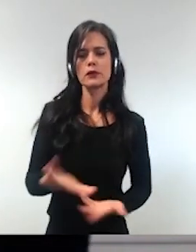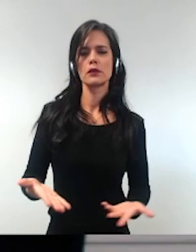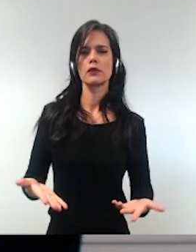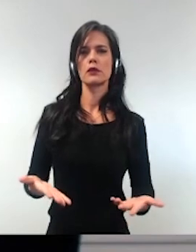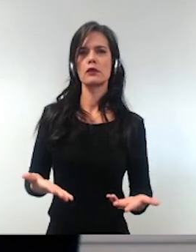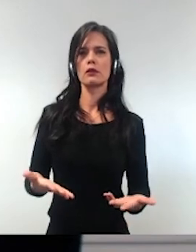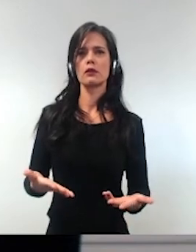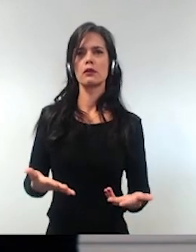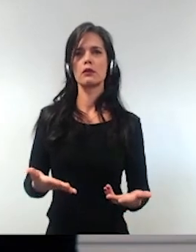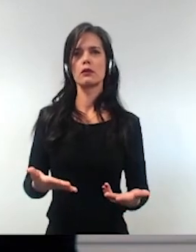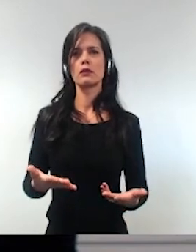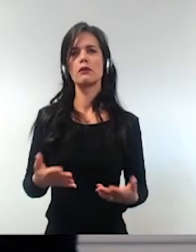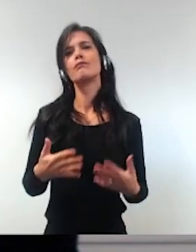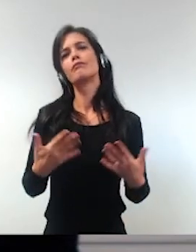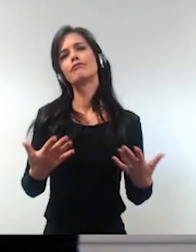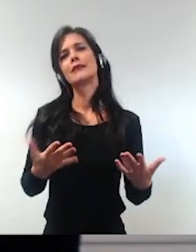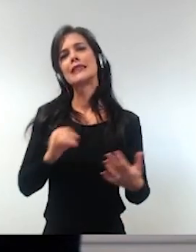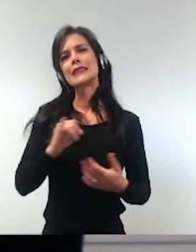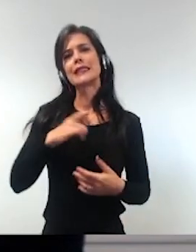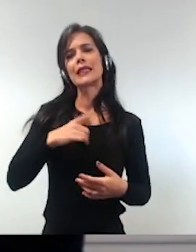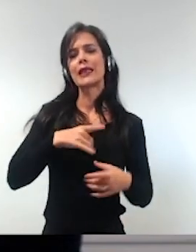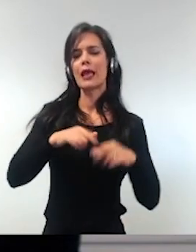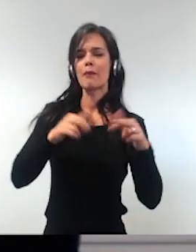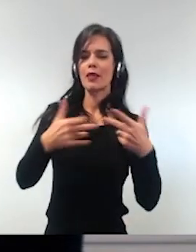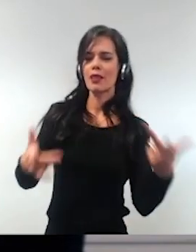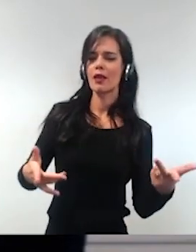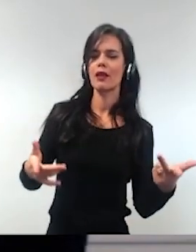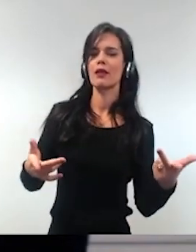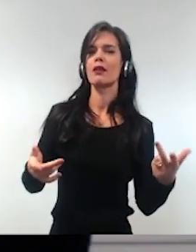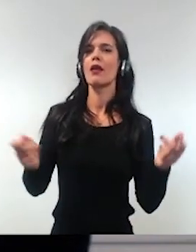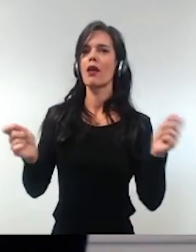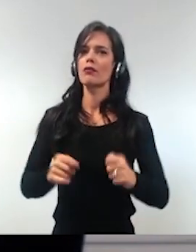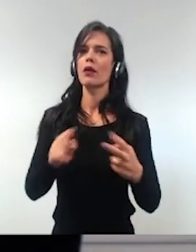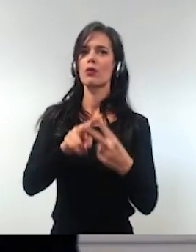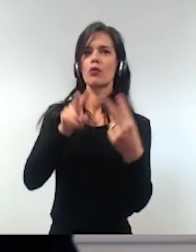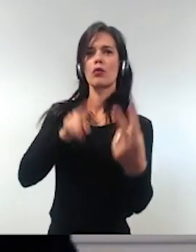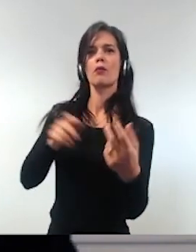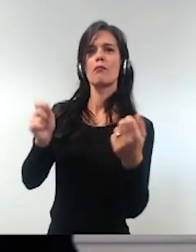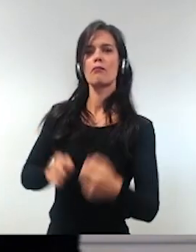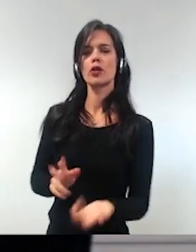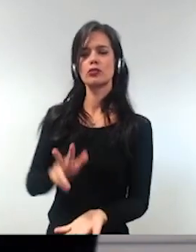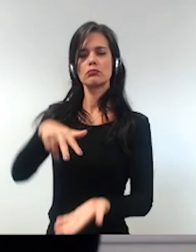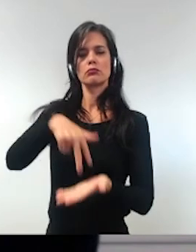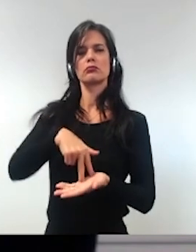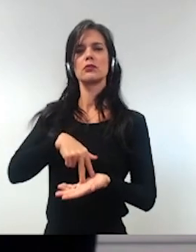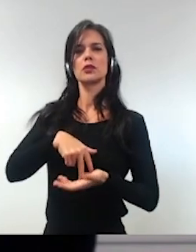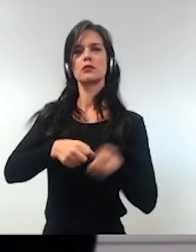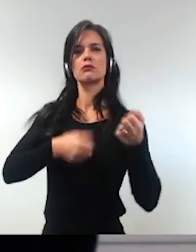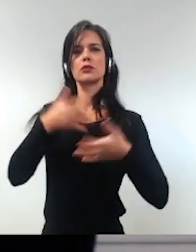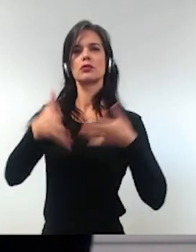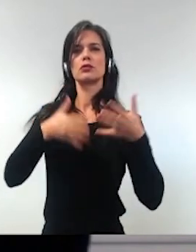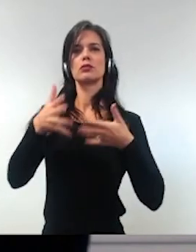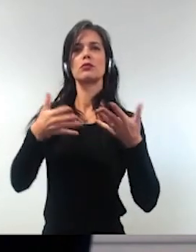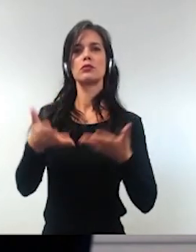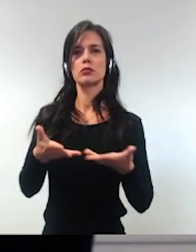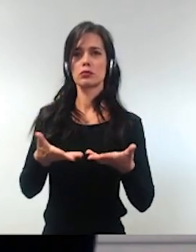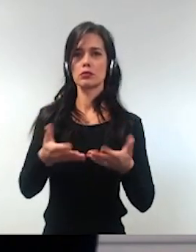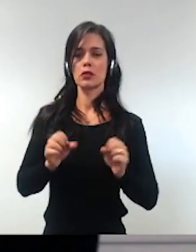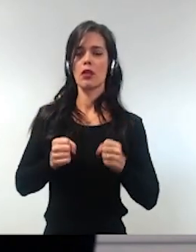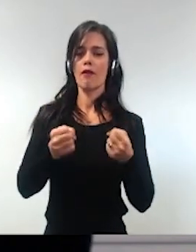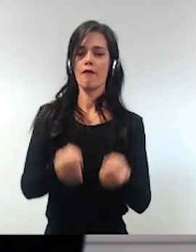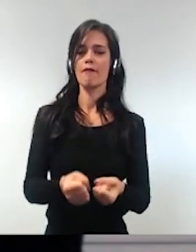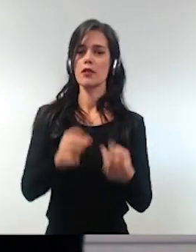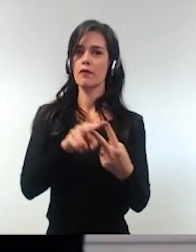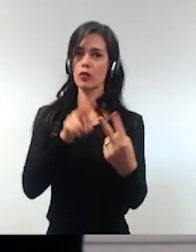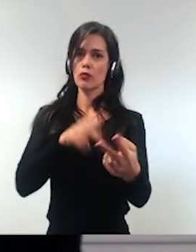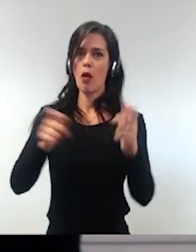equipamento e pode fazer aquela tomada de depoimento, aquela sustentação de forma virtual. Tudo isso